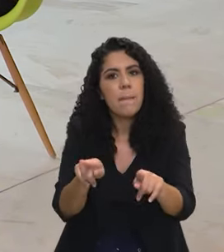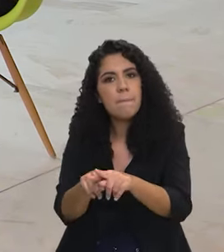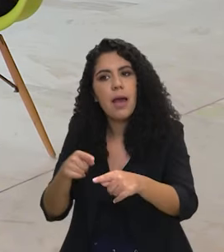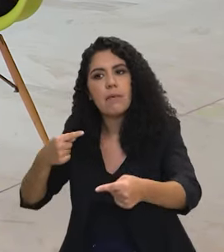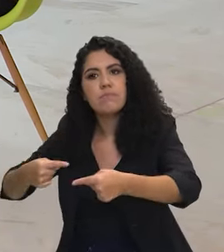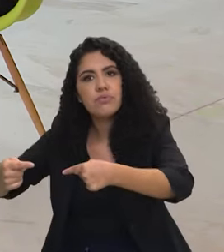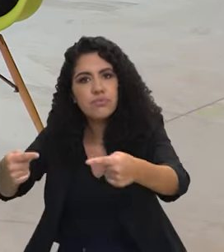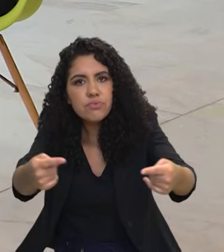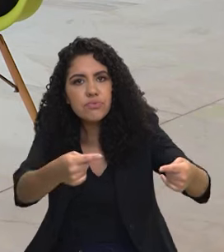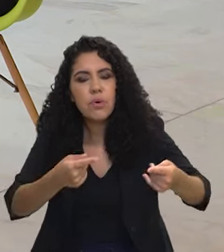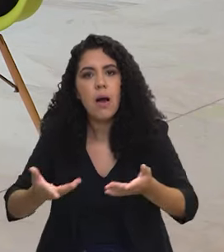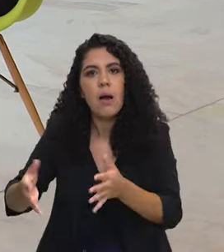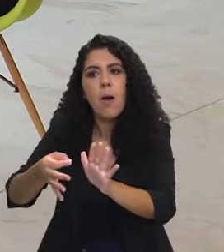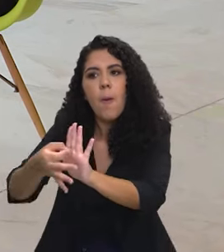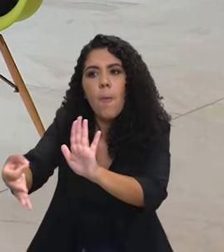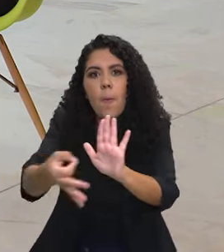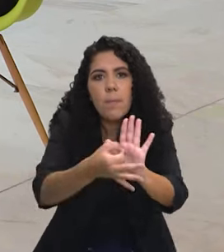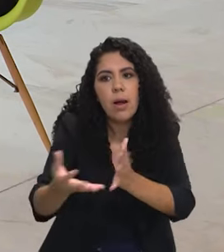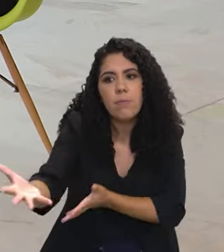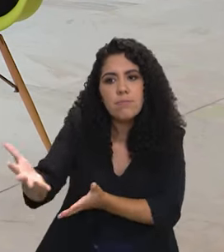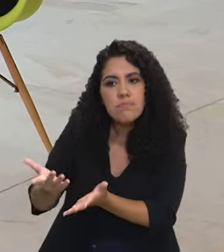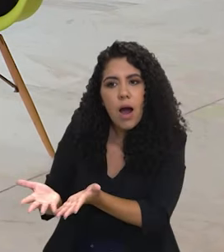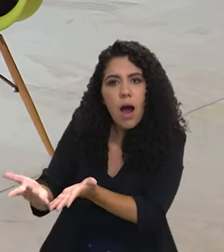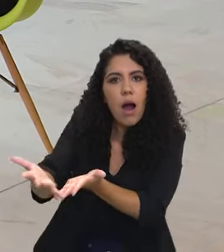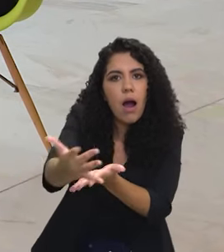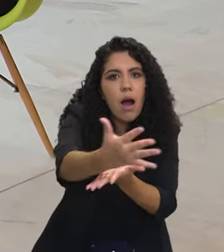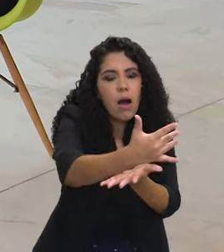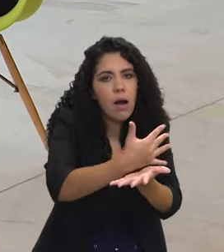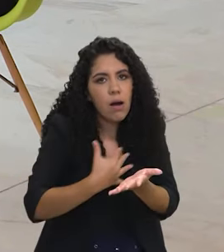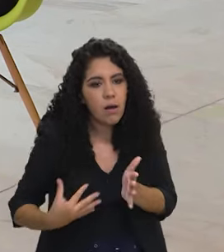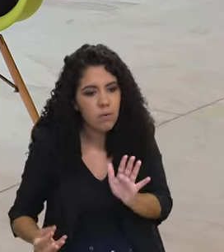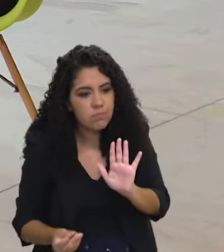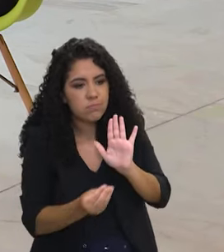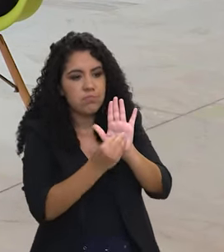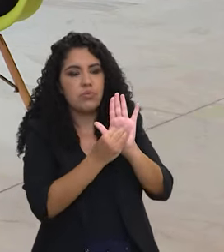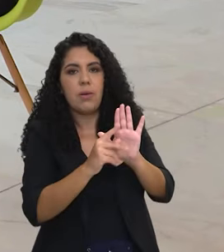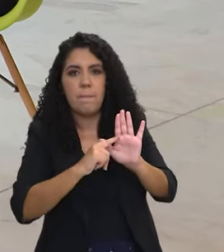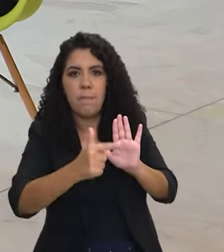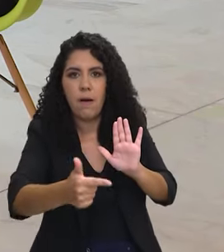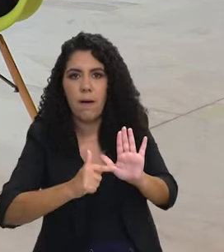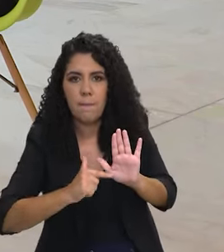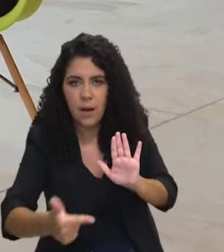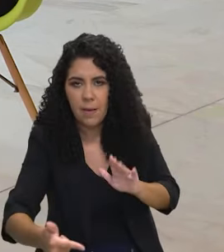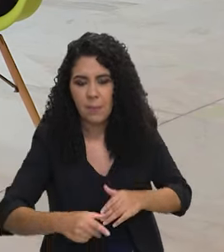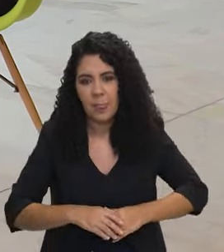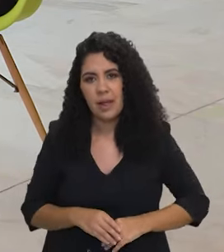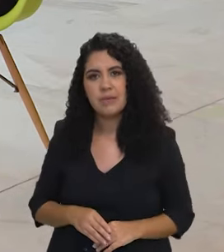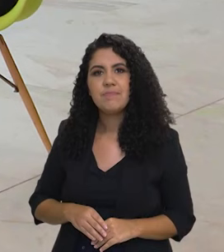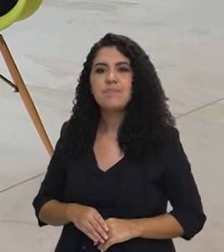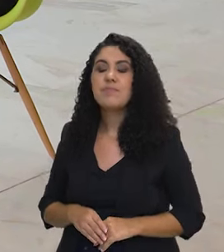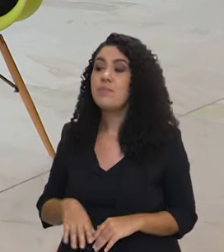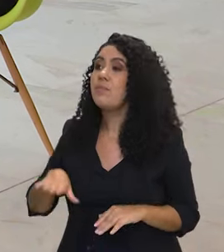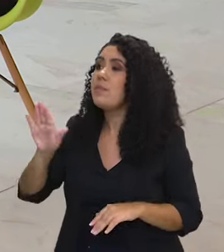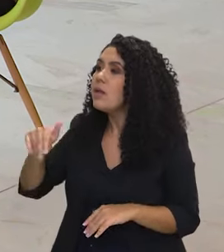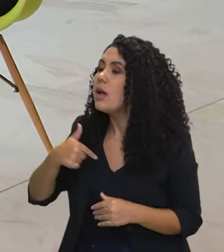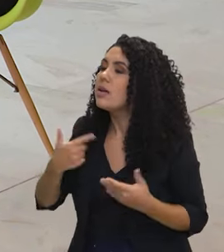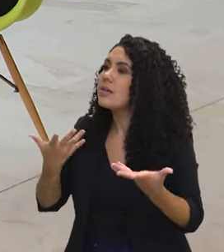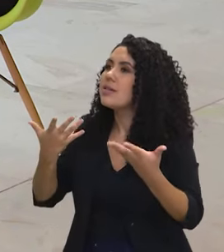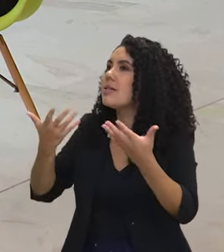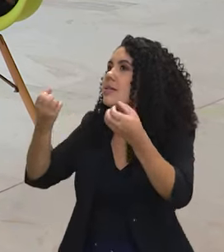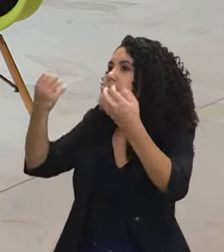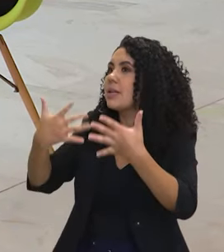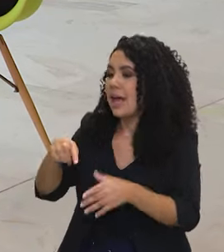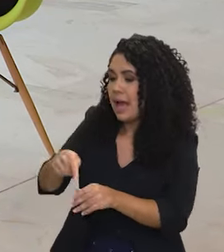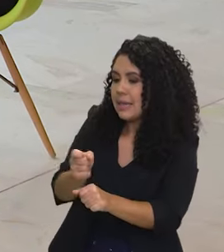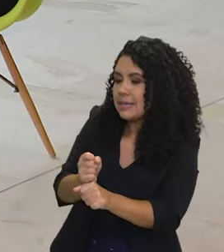está enfrentando isso agora no Itamaraty para buscar adotar ações afirmativas. Ministra, eu queria falar sobre